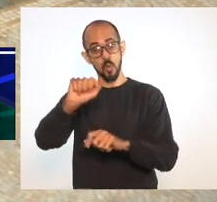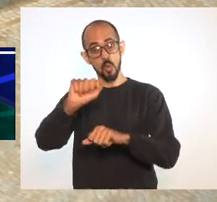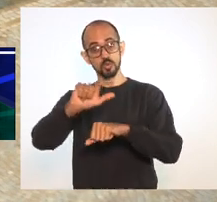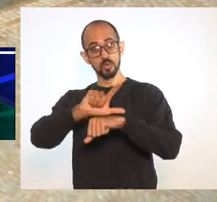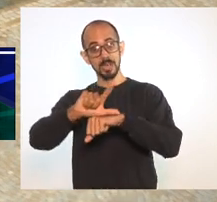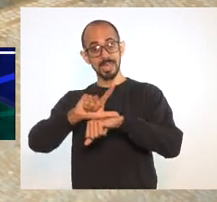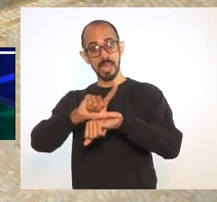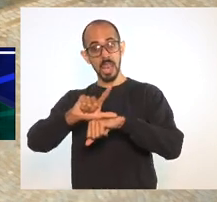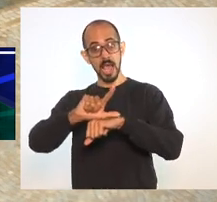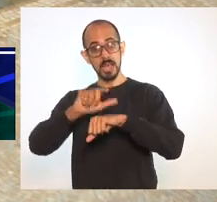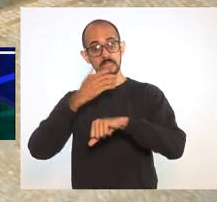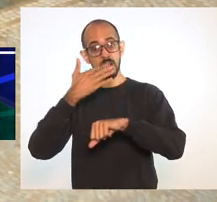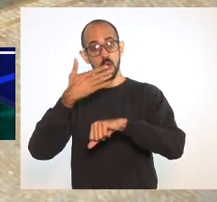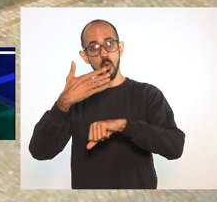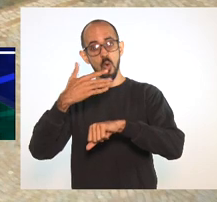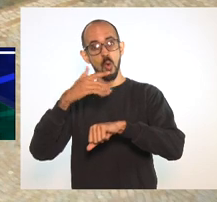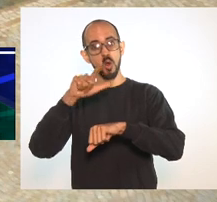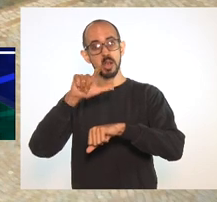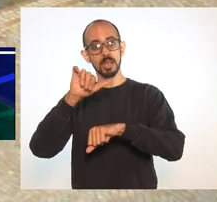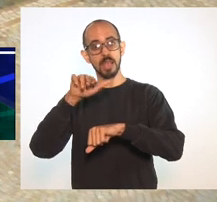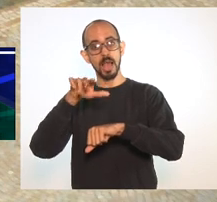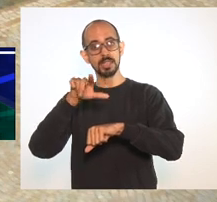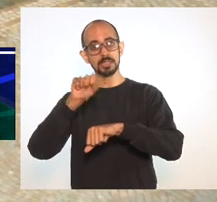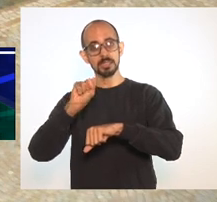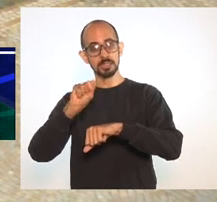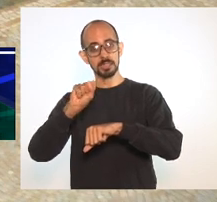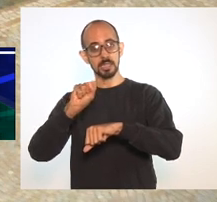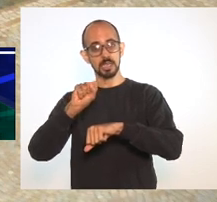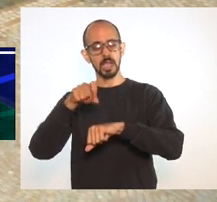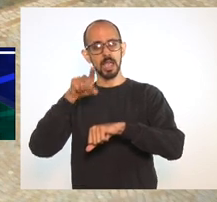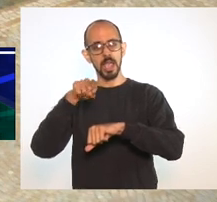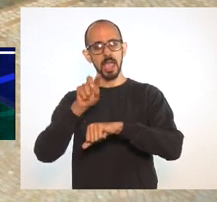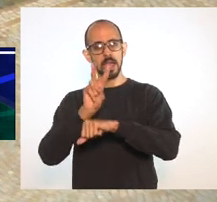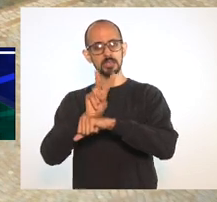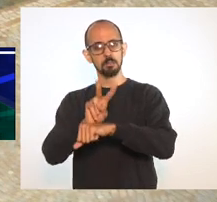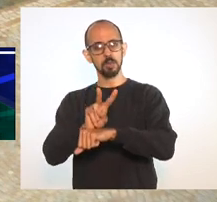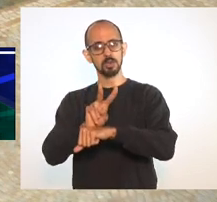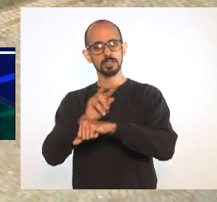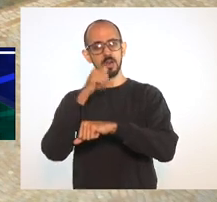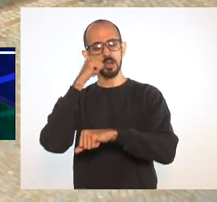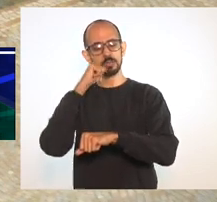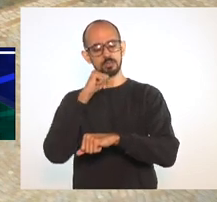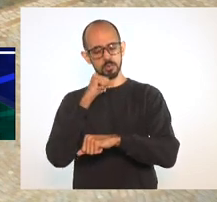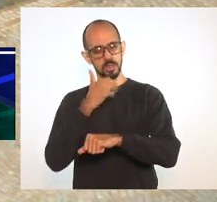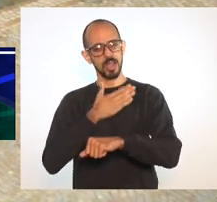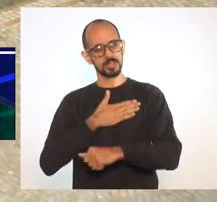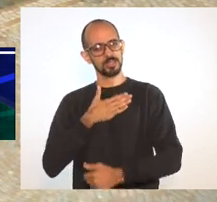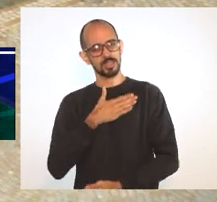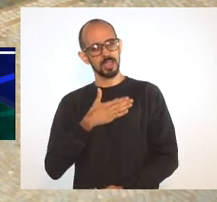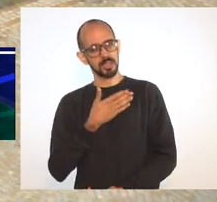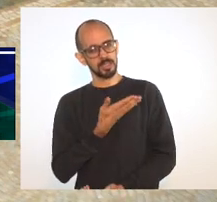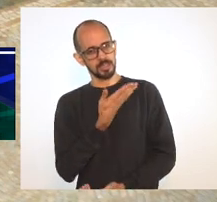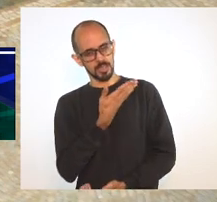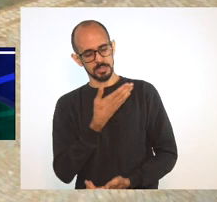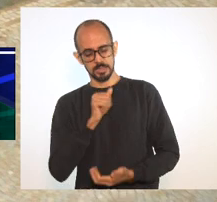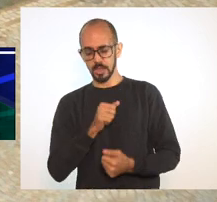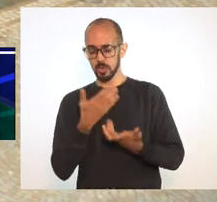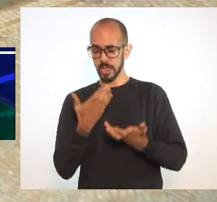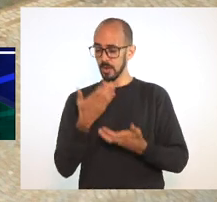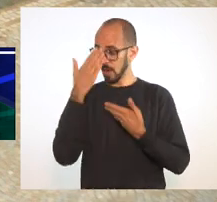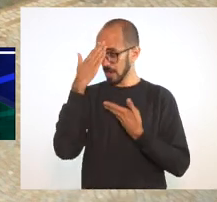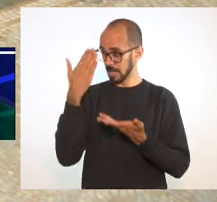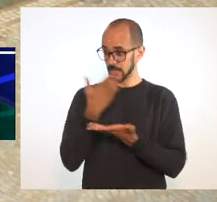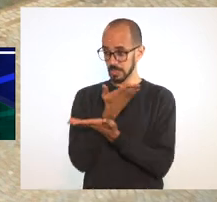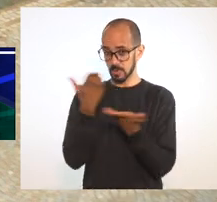Lilás, levar esse projeto à frente e levar a proteção às nossas queridas mulheres. Queria agradecer a todos vocês